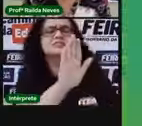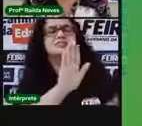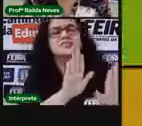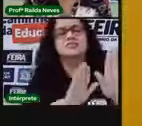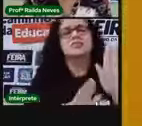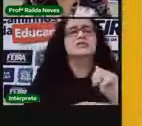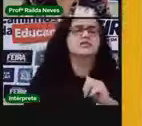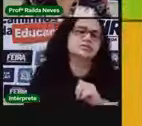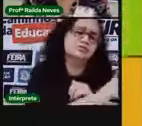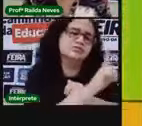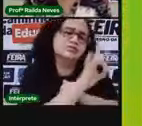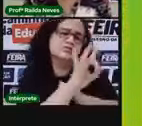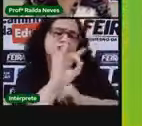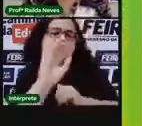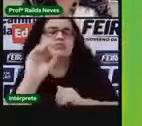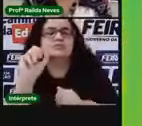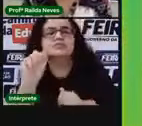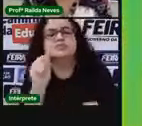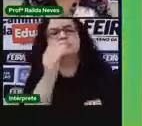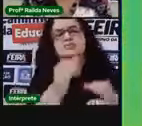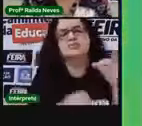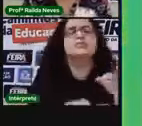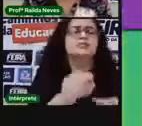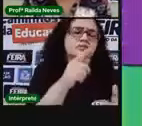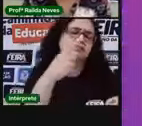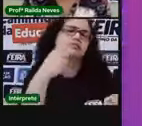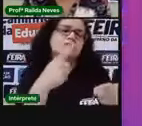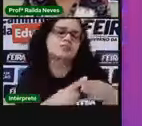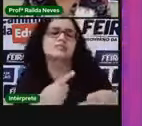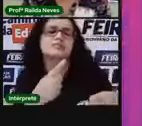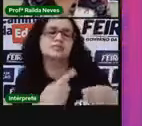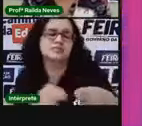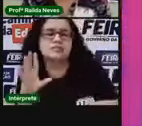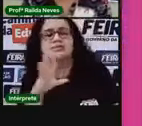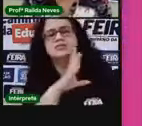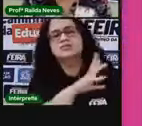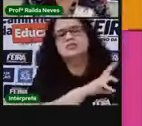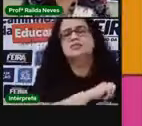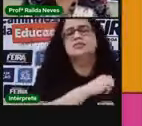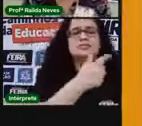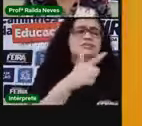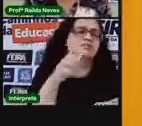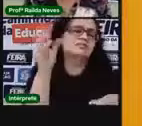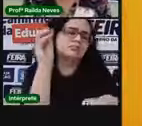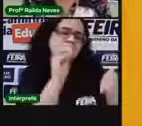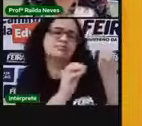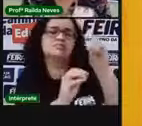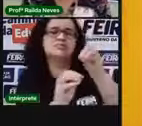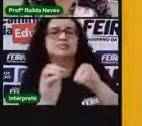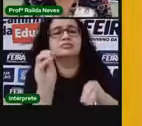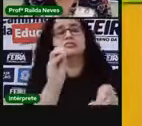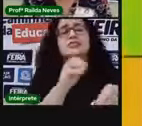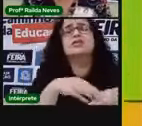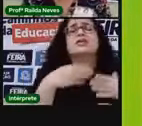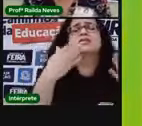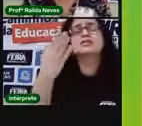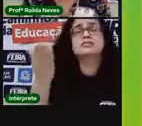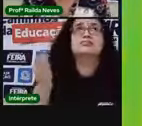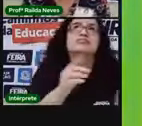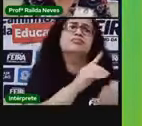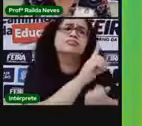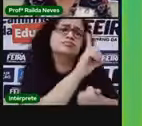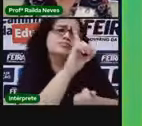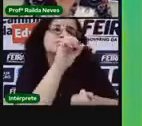um dia, justamente porque eu te amo, eu não ia querer te beijar. Quem diria um